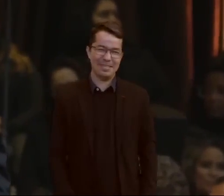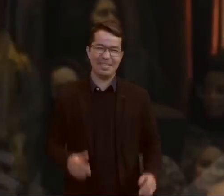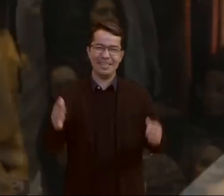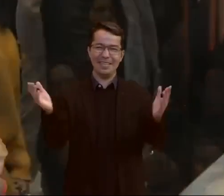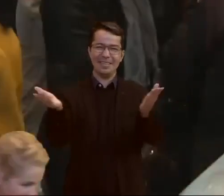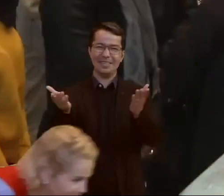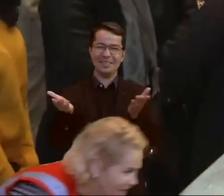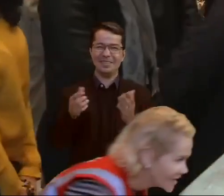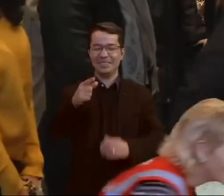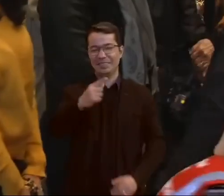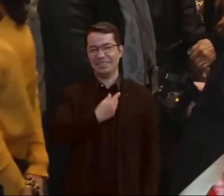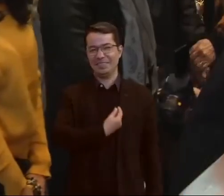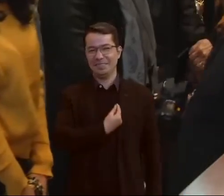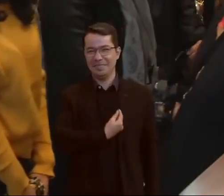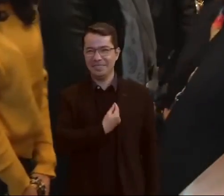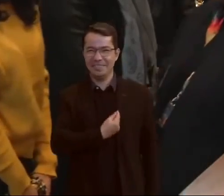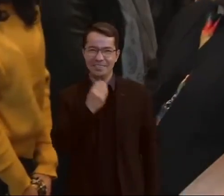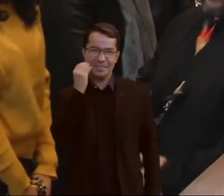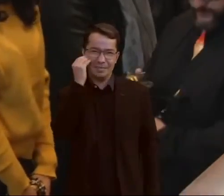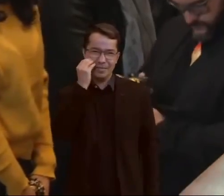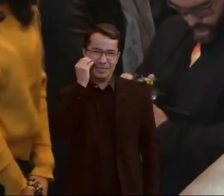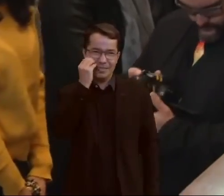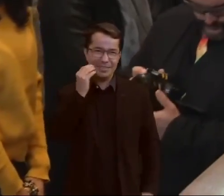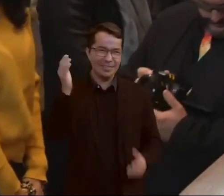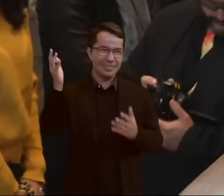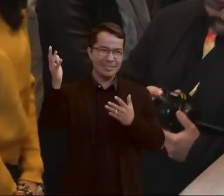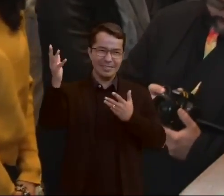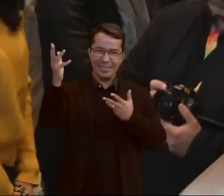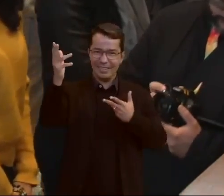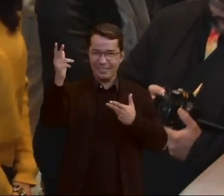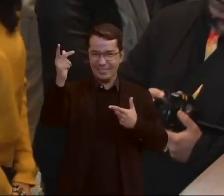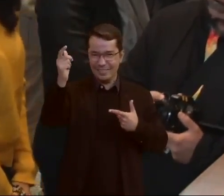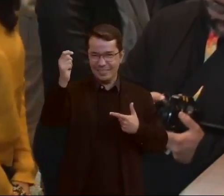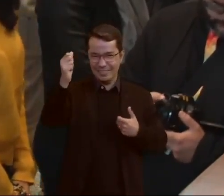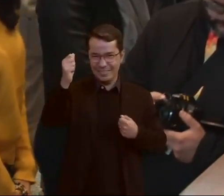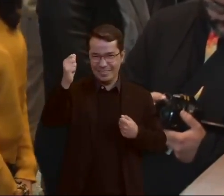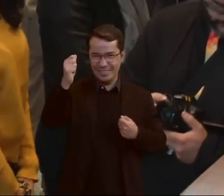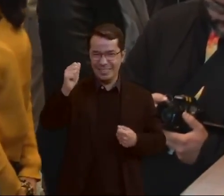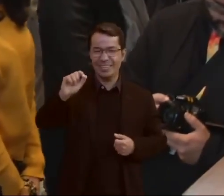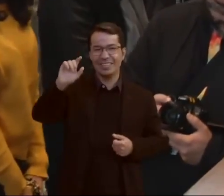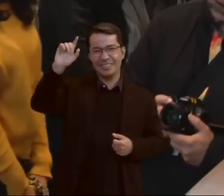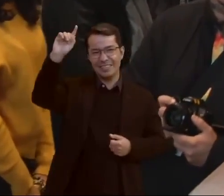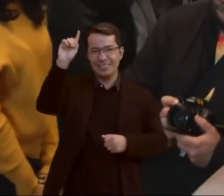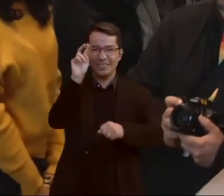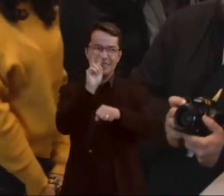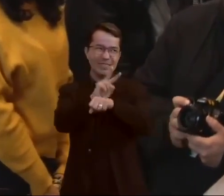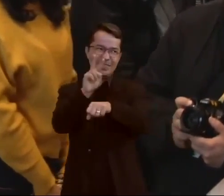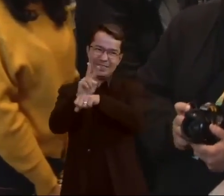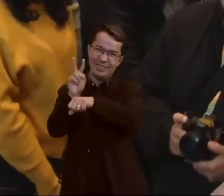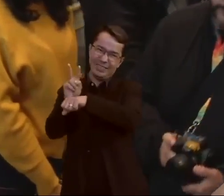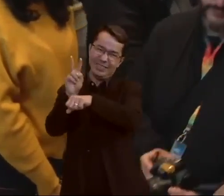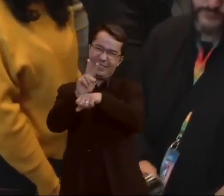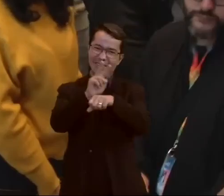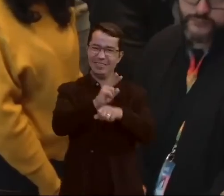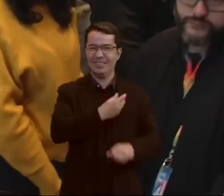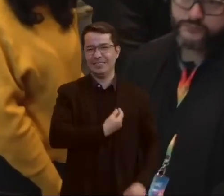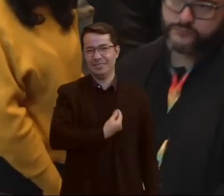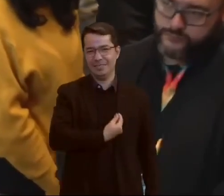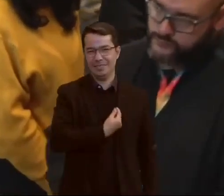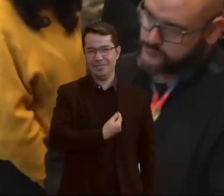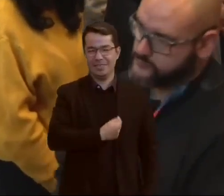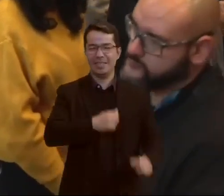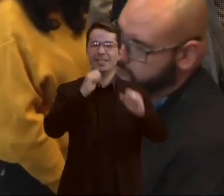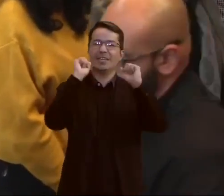viver coisas extraordinárias. Porque Ele vai fazer você produtivo e abençoador.